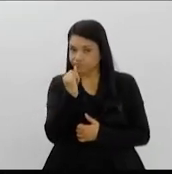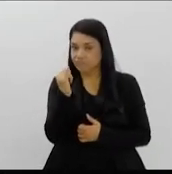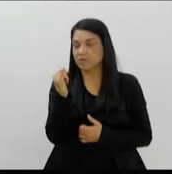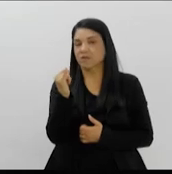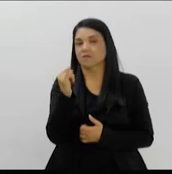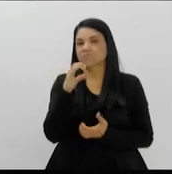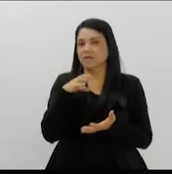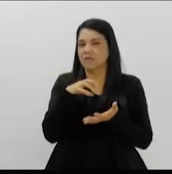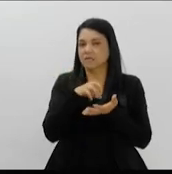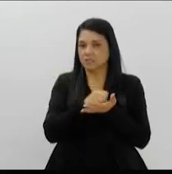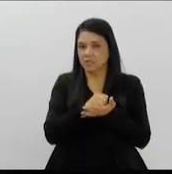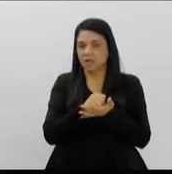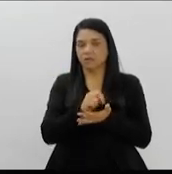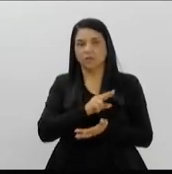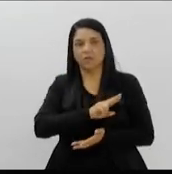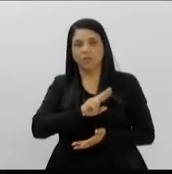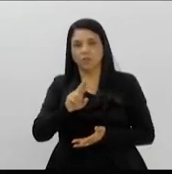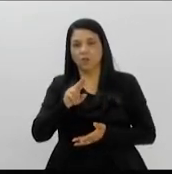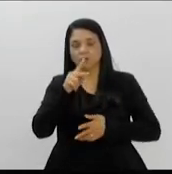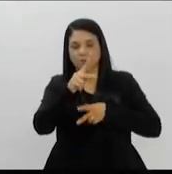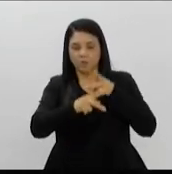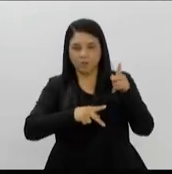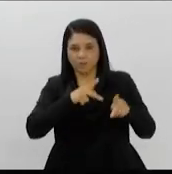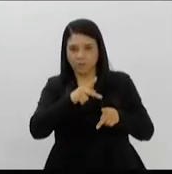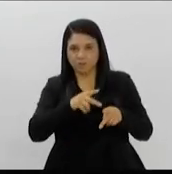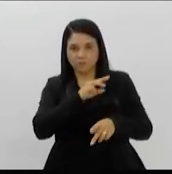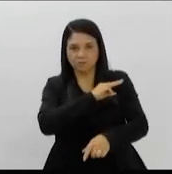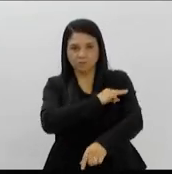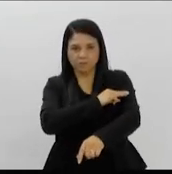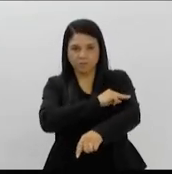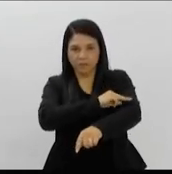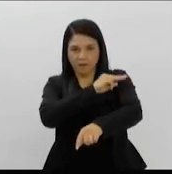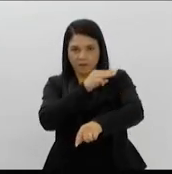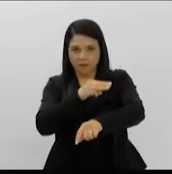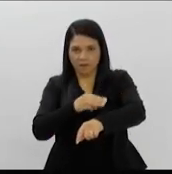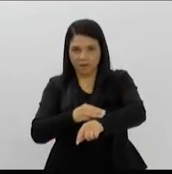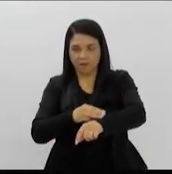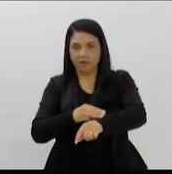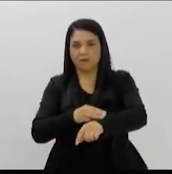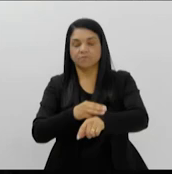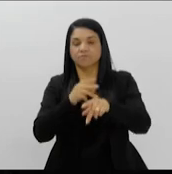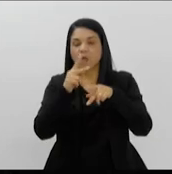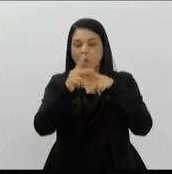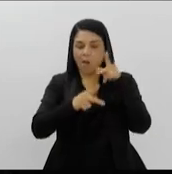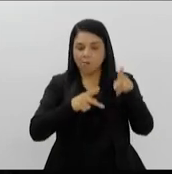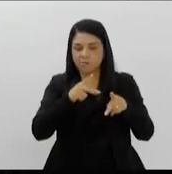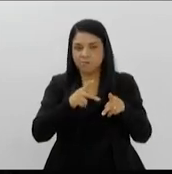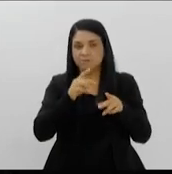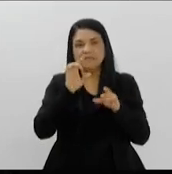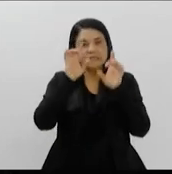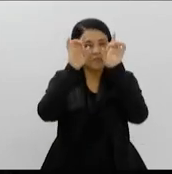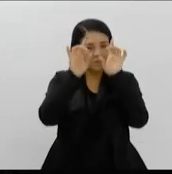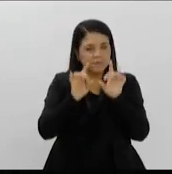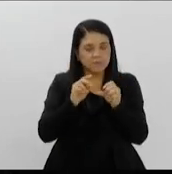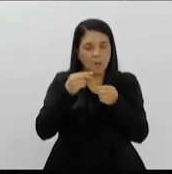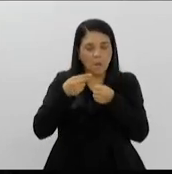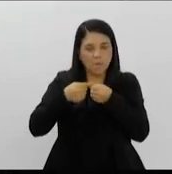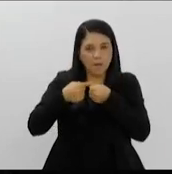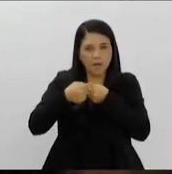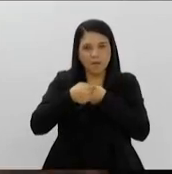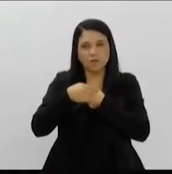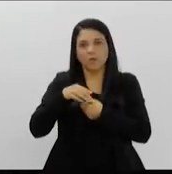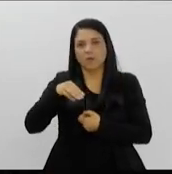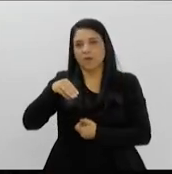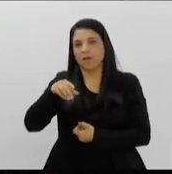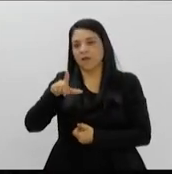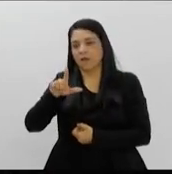em nome de toda a população de Macaé e da população especial do bairro de Lagomar, a